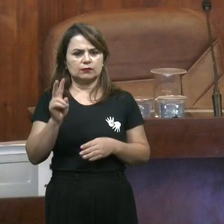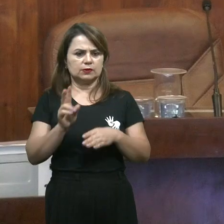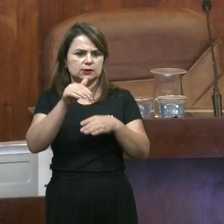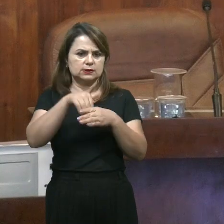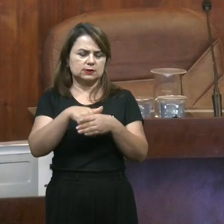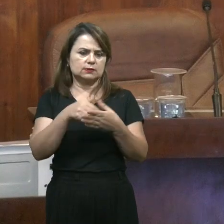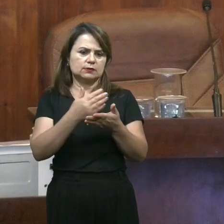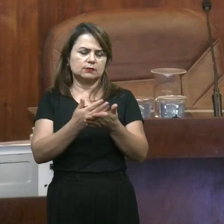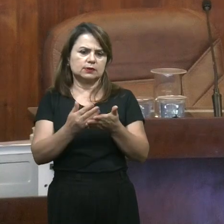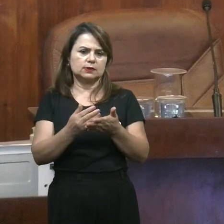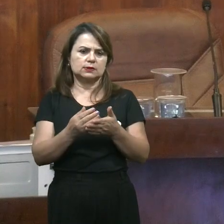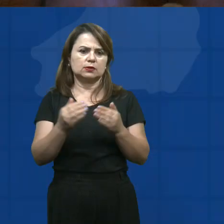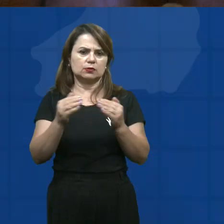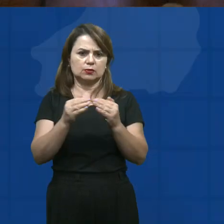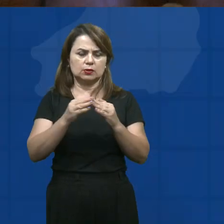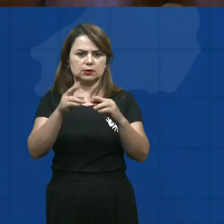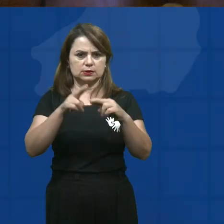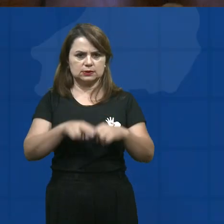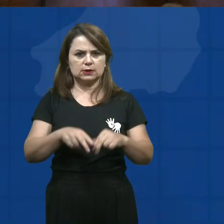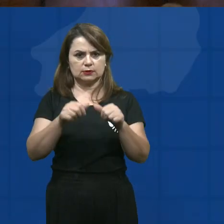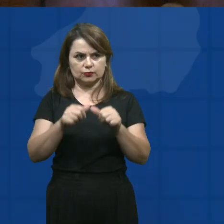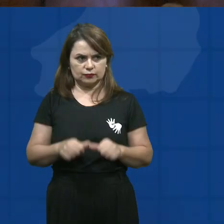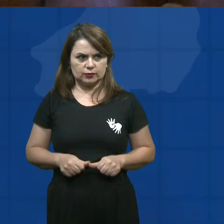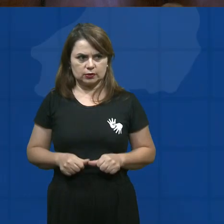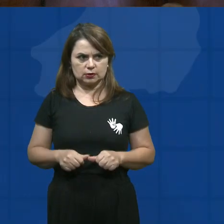favoráveis, permaneçam como se encontram.